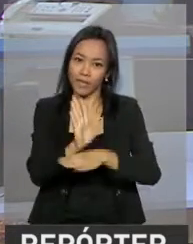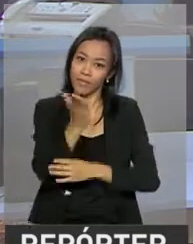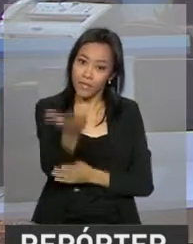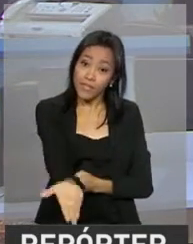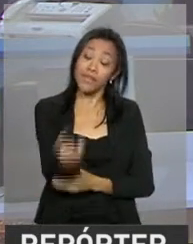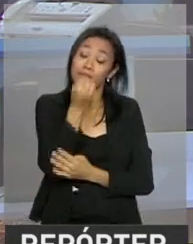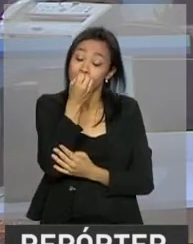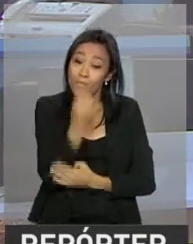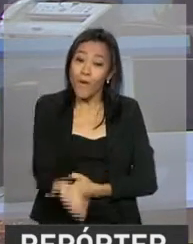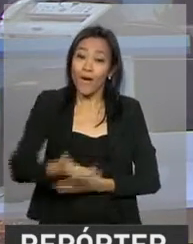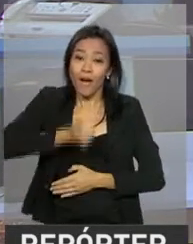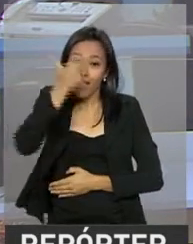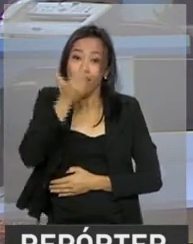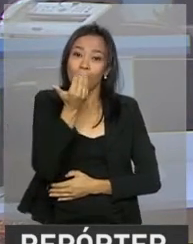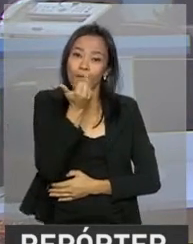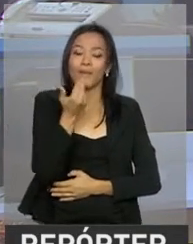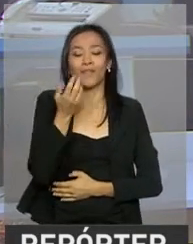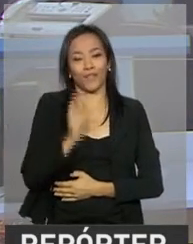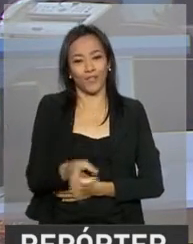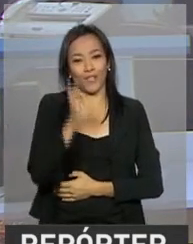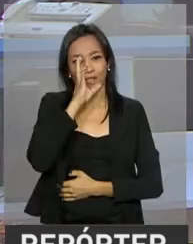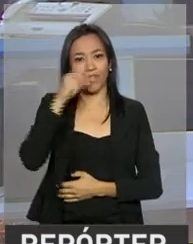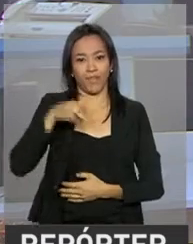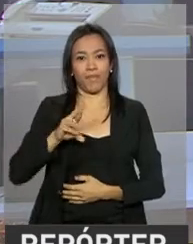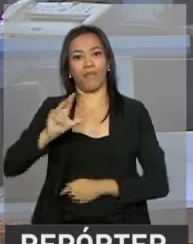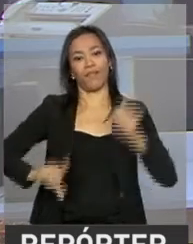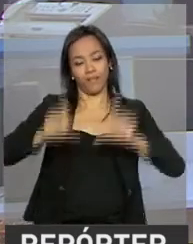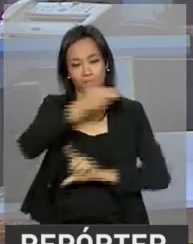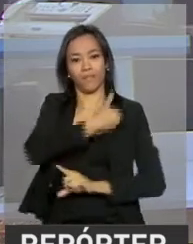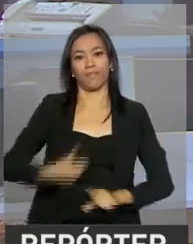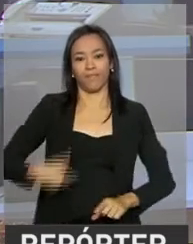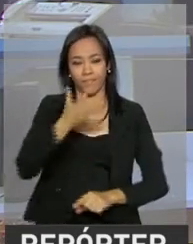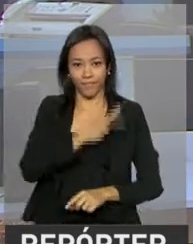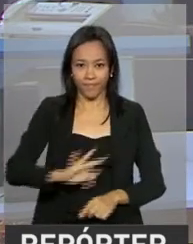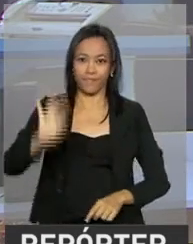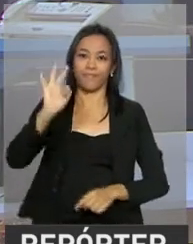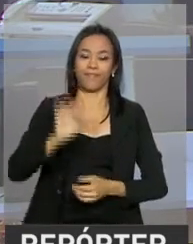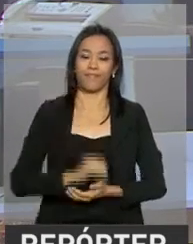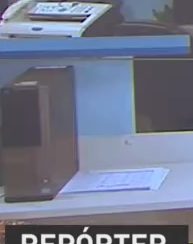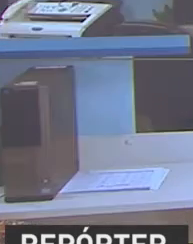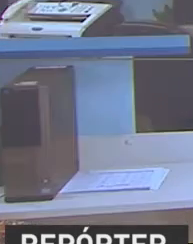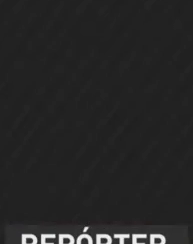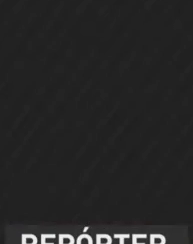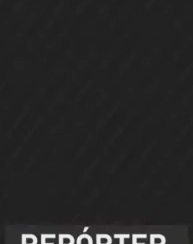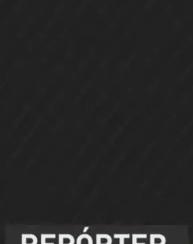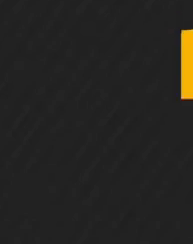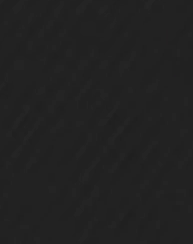você um bom almoço e continue com a gente aqui na nbr a tv do governo federal